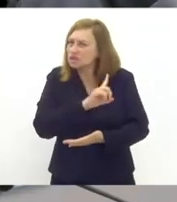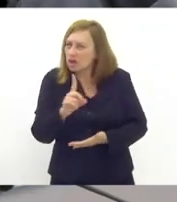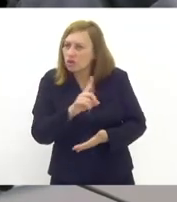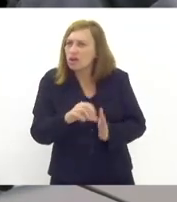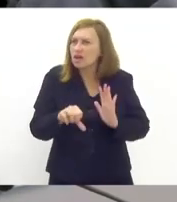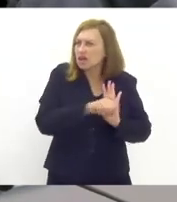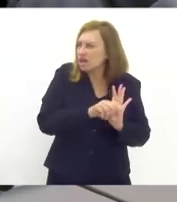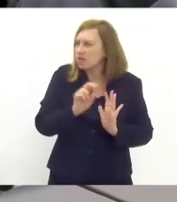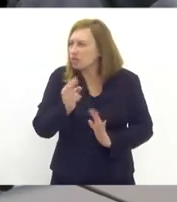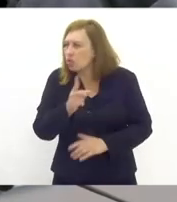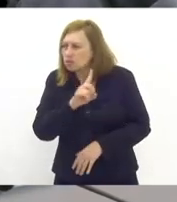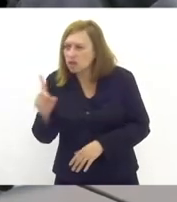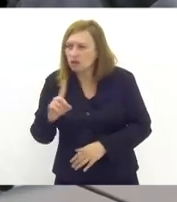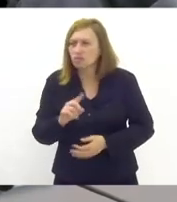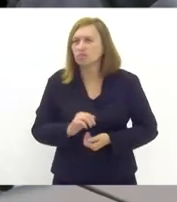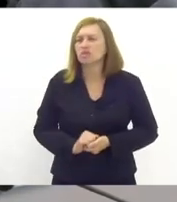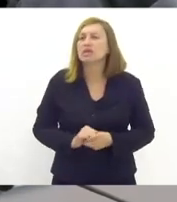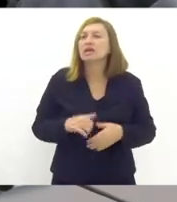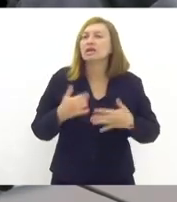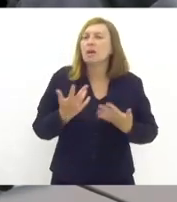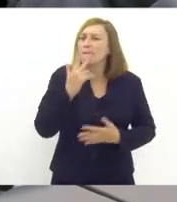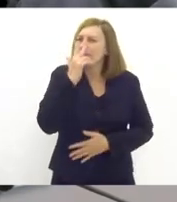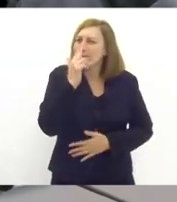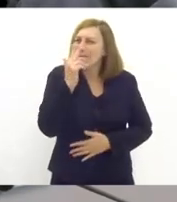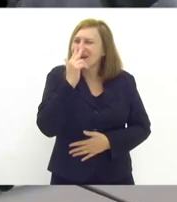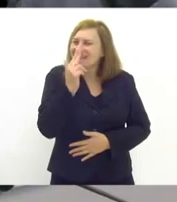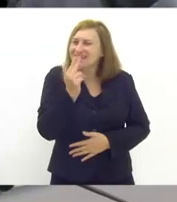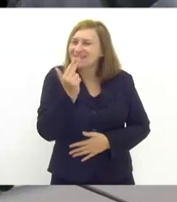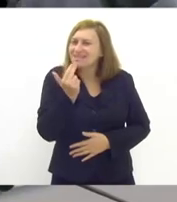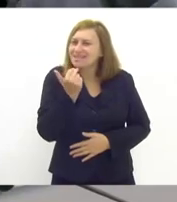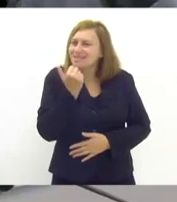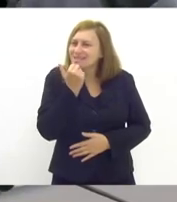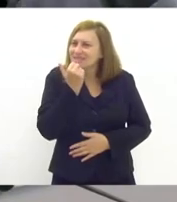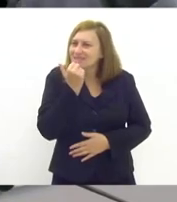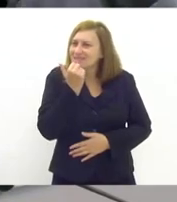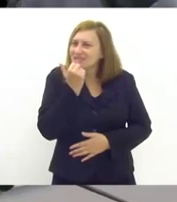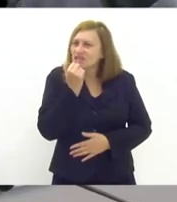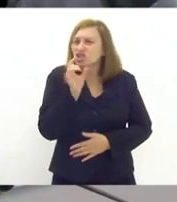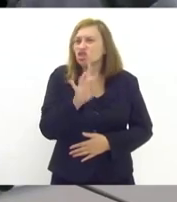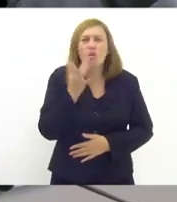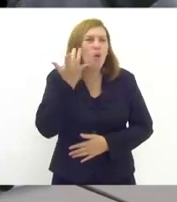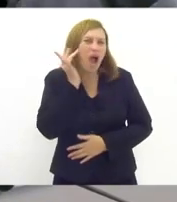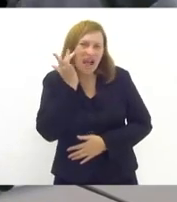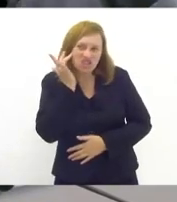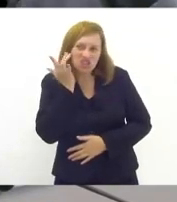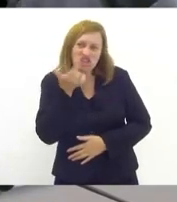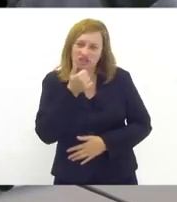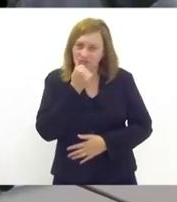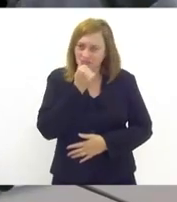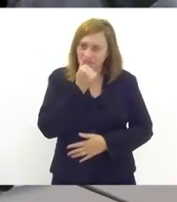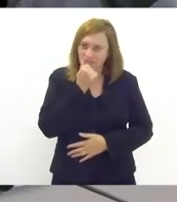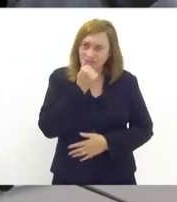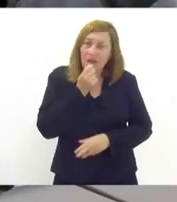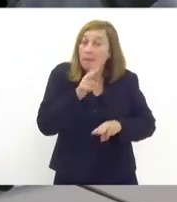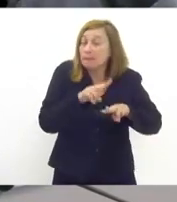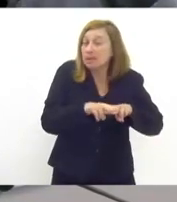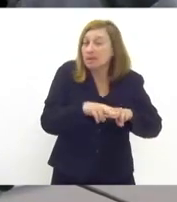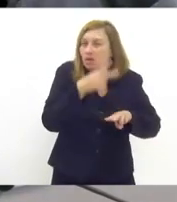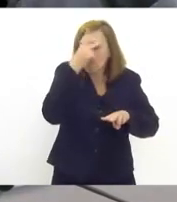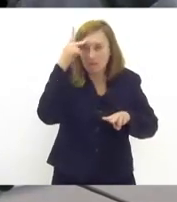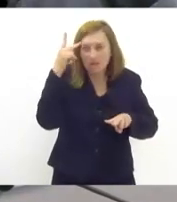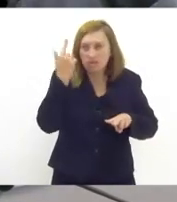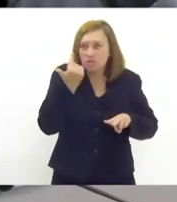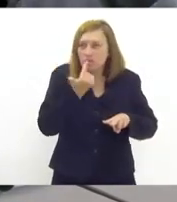vez apontado um suspeito. Me parece que há uma pressuposição de que prender um inocente